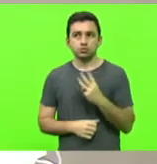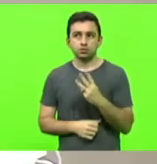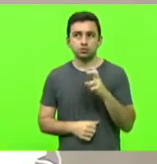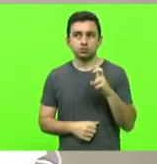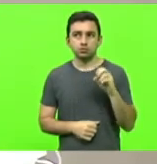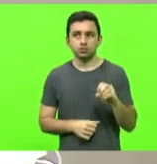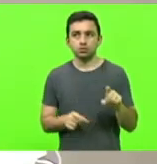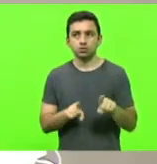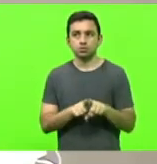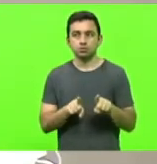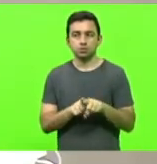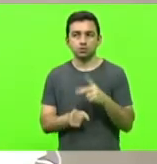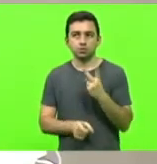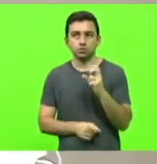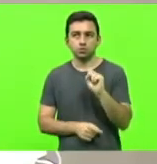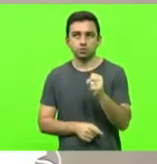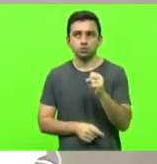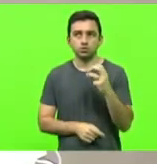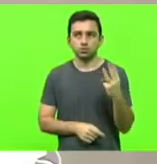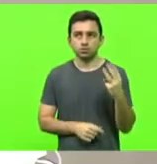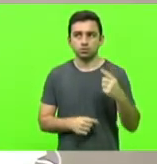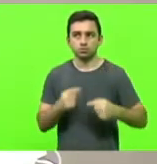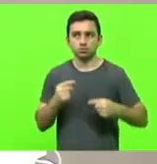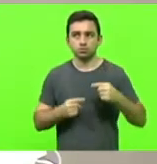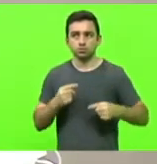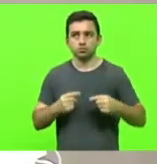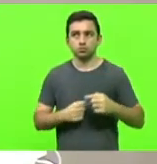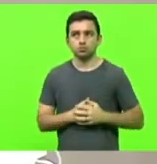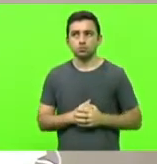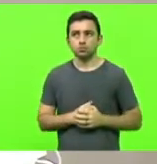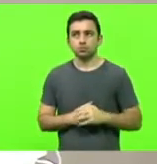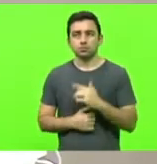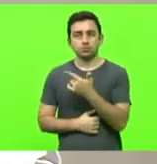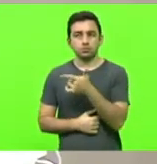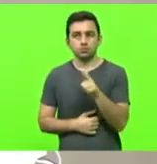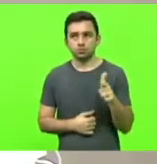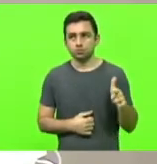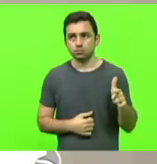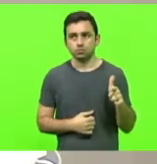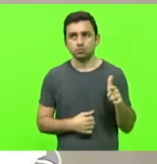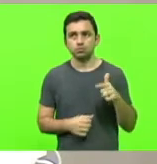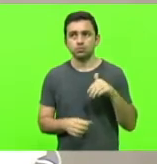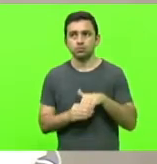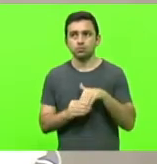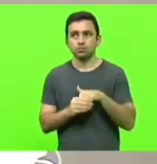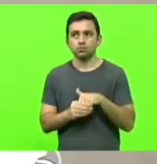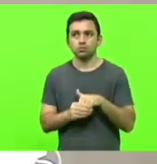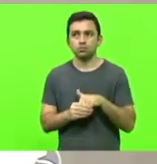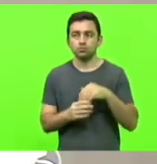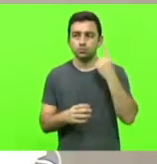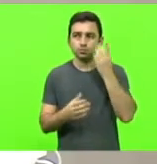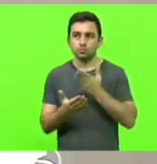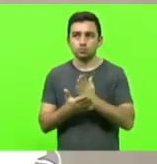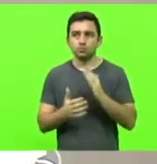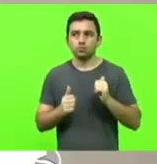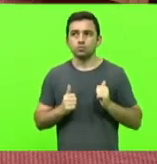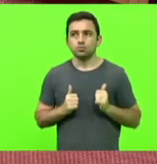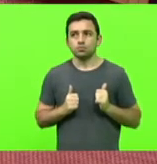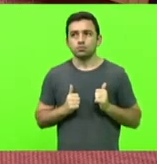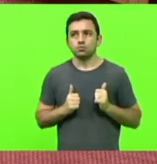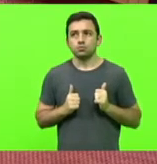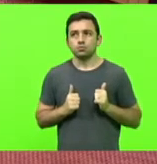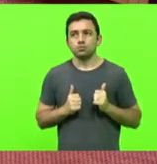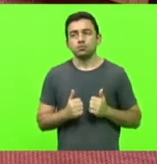SC 283, em discussão. Não havendo quem queira discutir, em votação. Deputados que aprovam, permaneçam como se